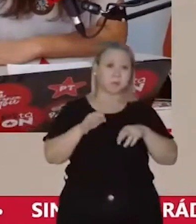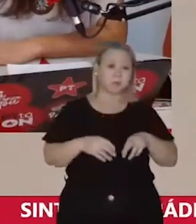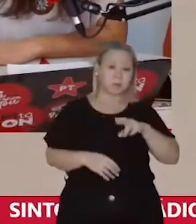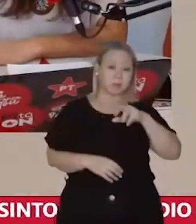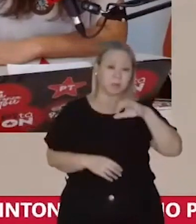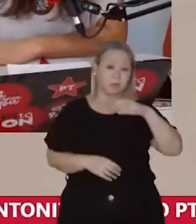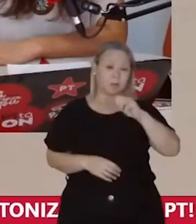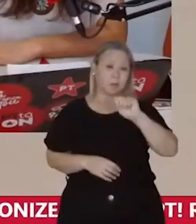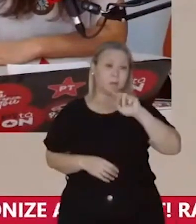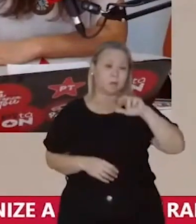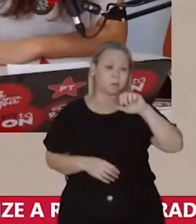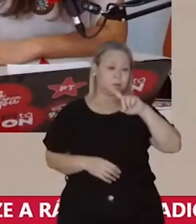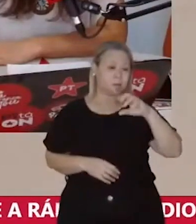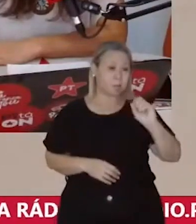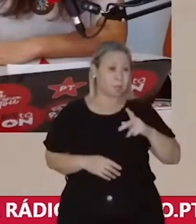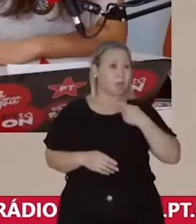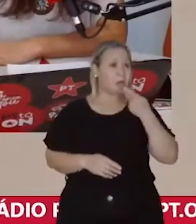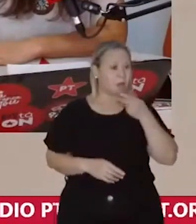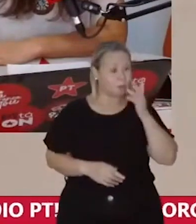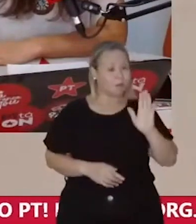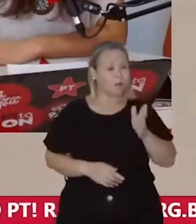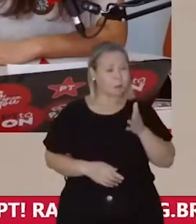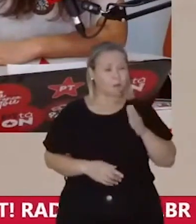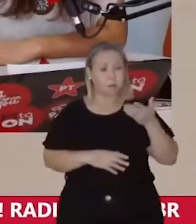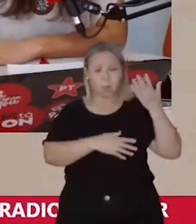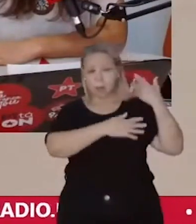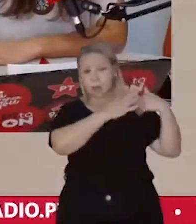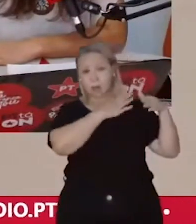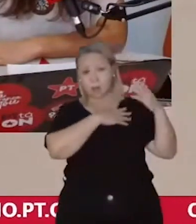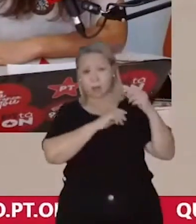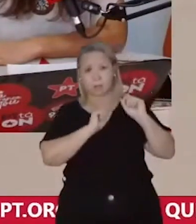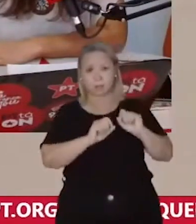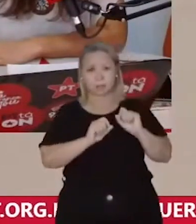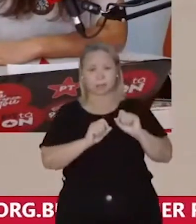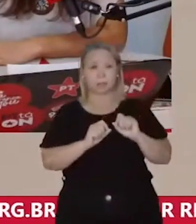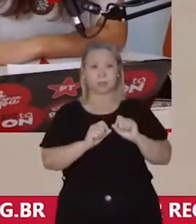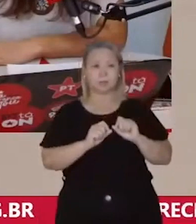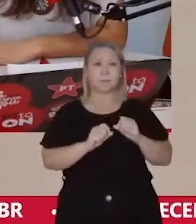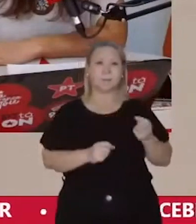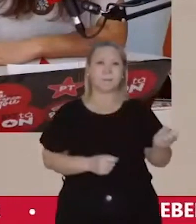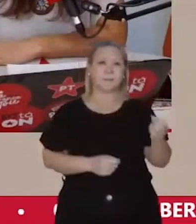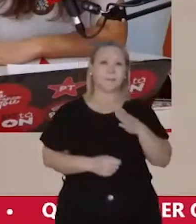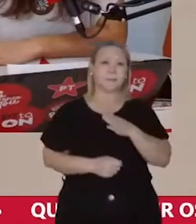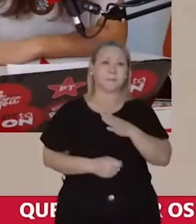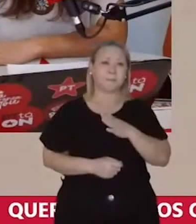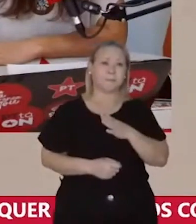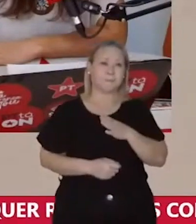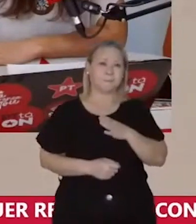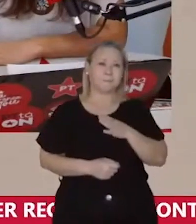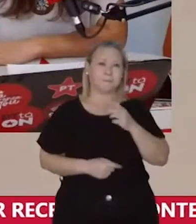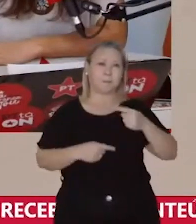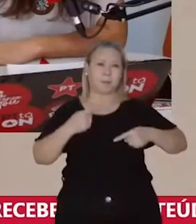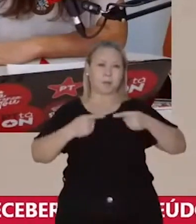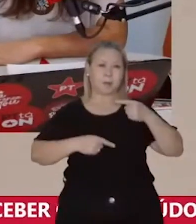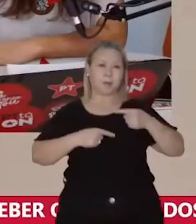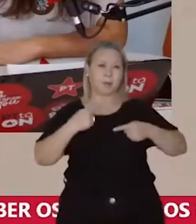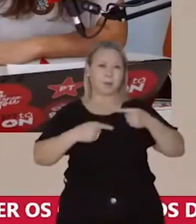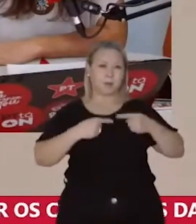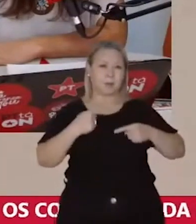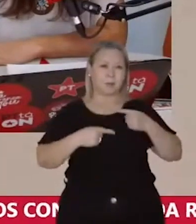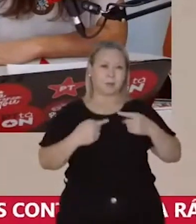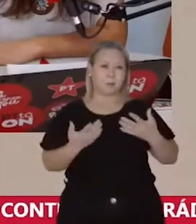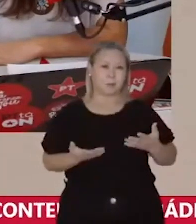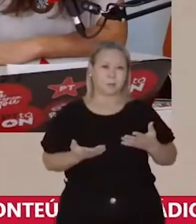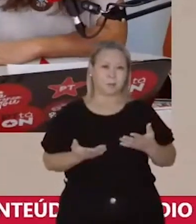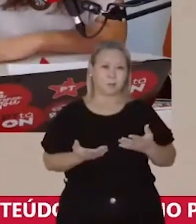exemplo, o Ricardo já falou isso aqui antes. Se nós pegarmos, ele citou o Carlos Nobre, que em breve nós estaremos fazendo um debate com o Carlos Nobre.